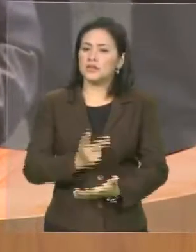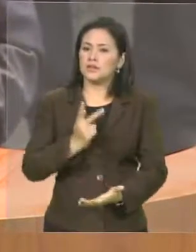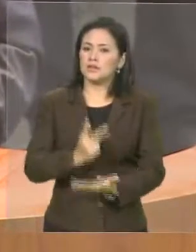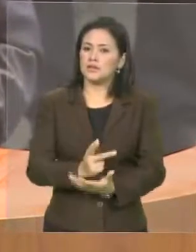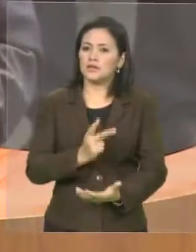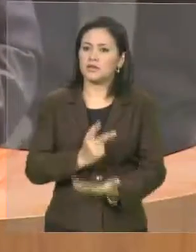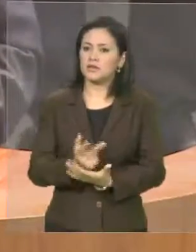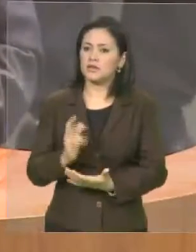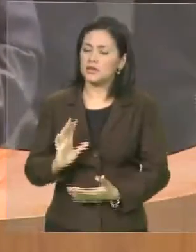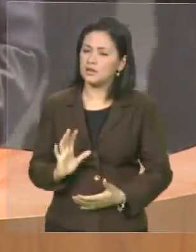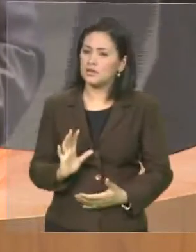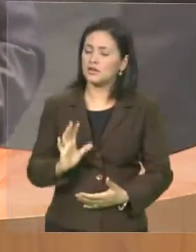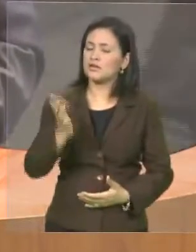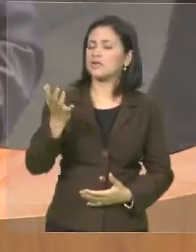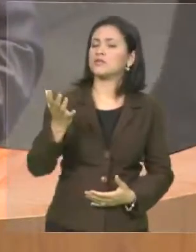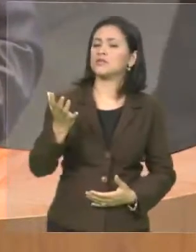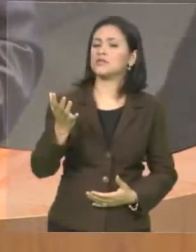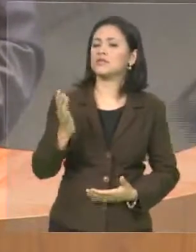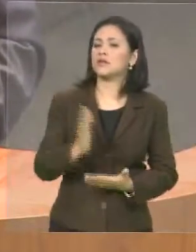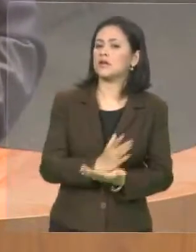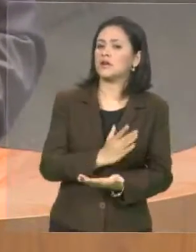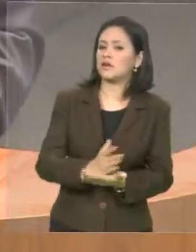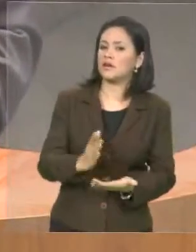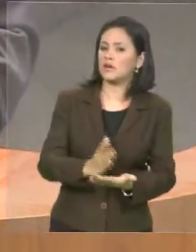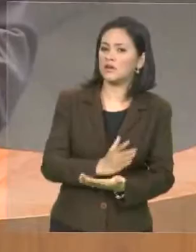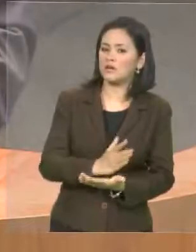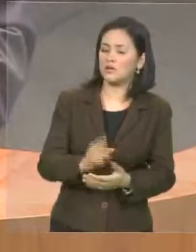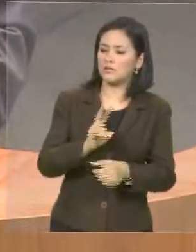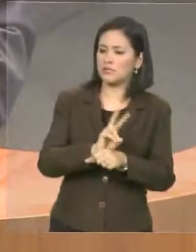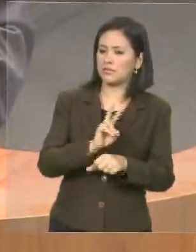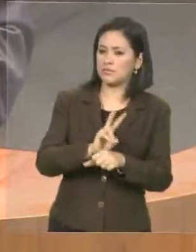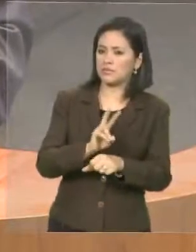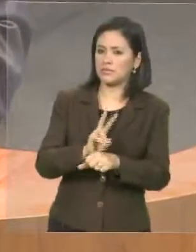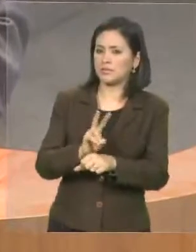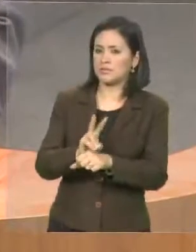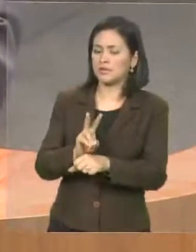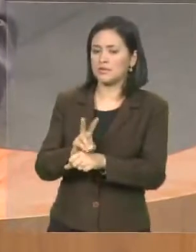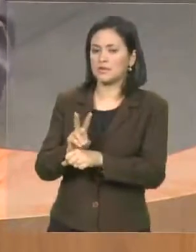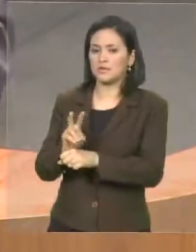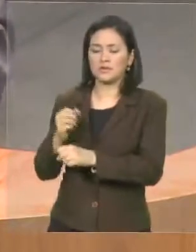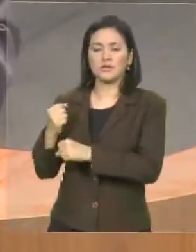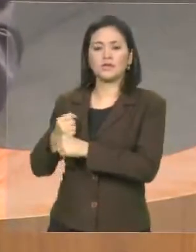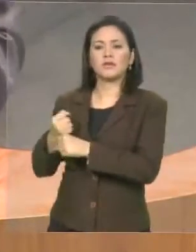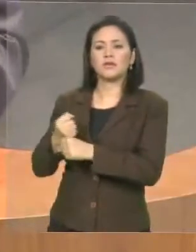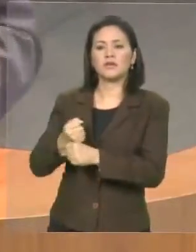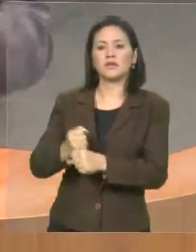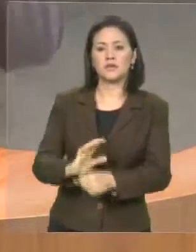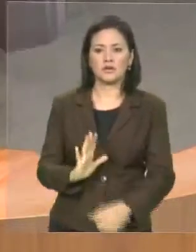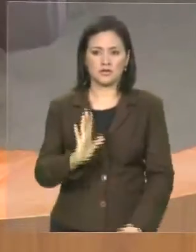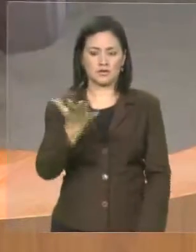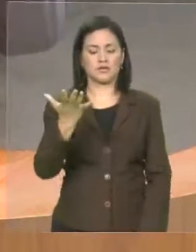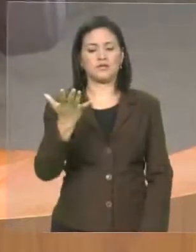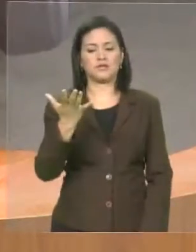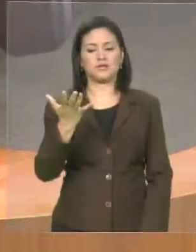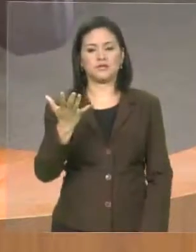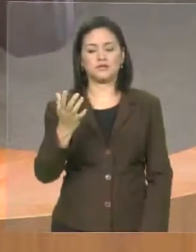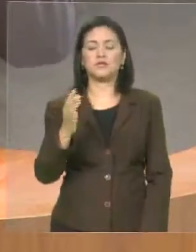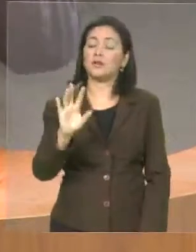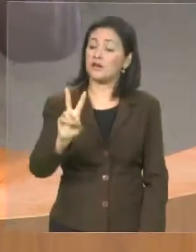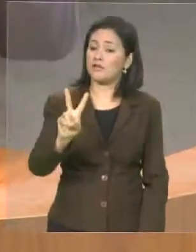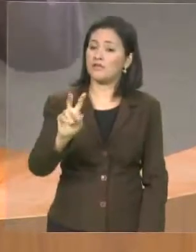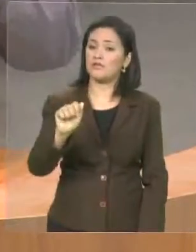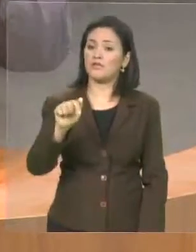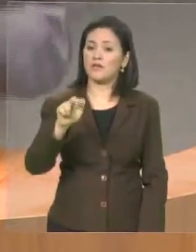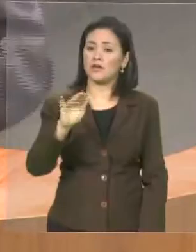que defendem que vem de longo tempo. Evidentemente, a vaquejada ela vem ao longo de muitos